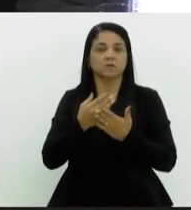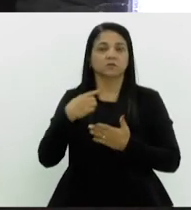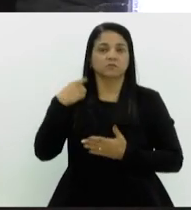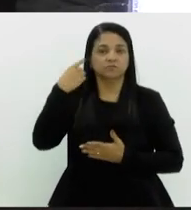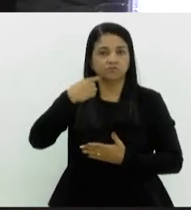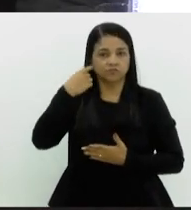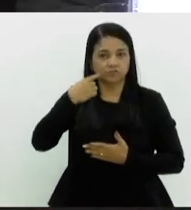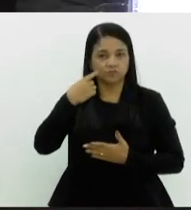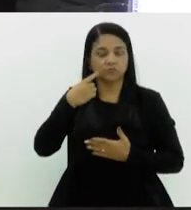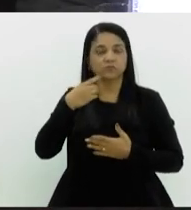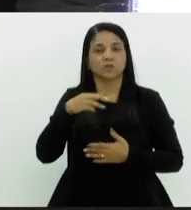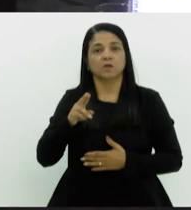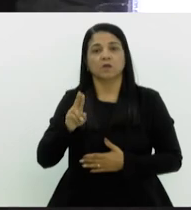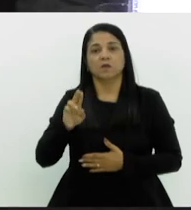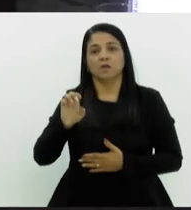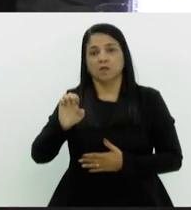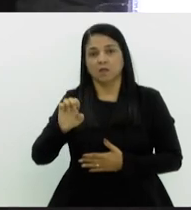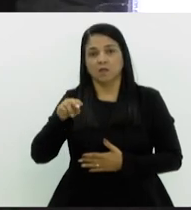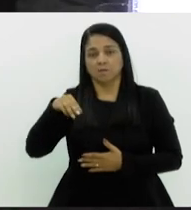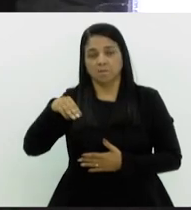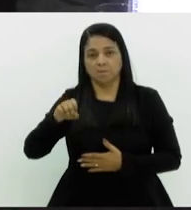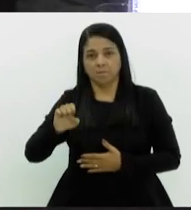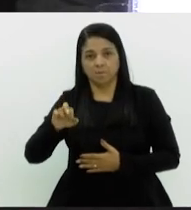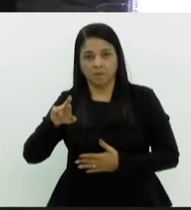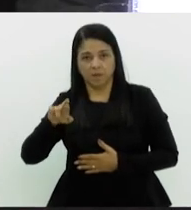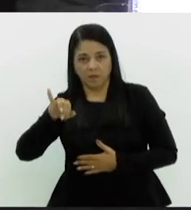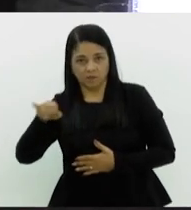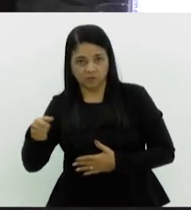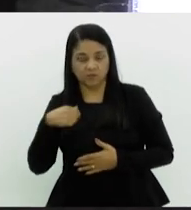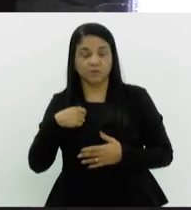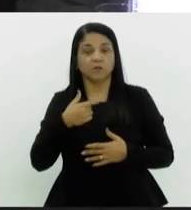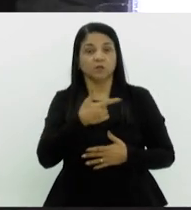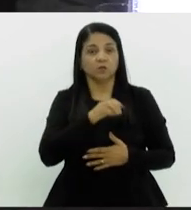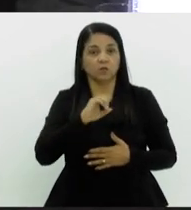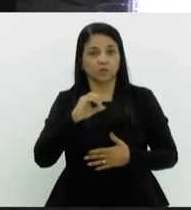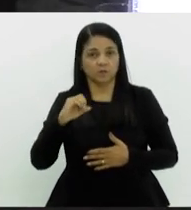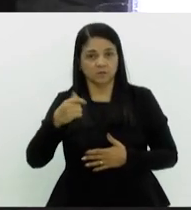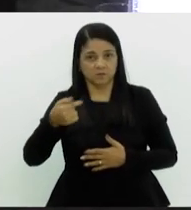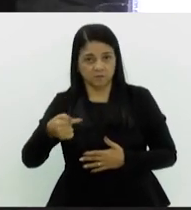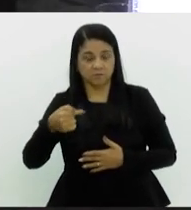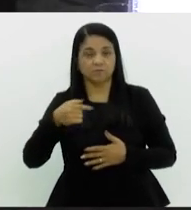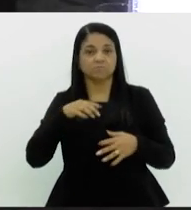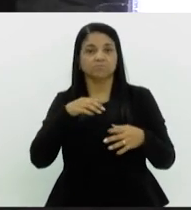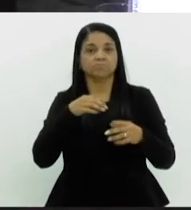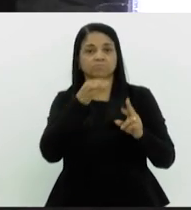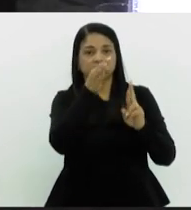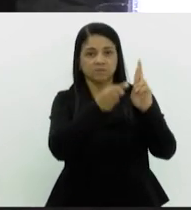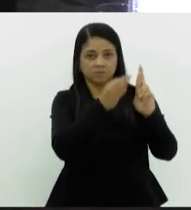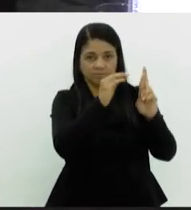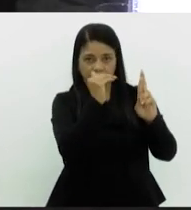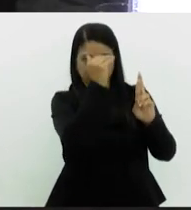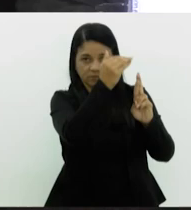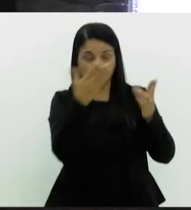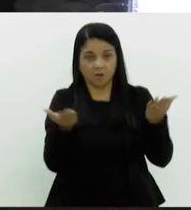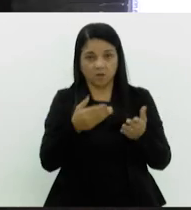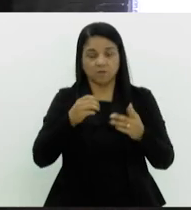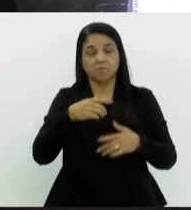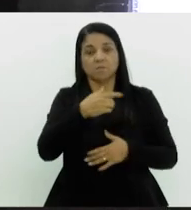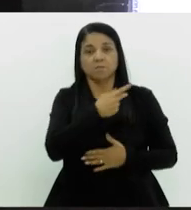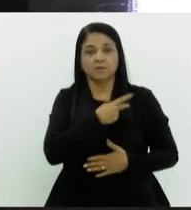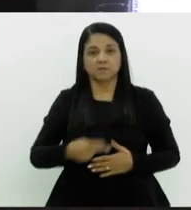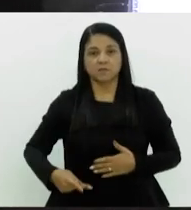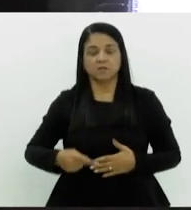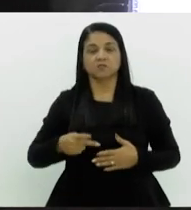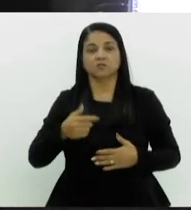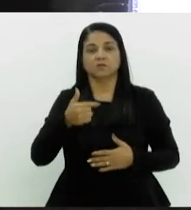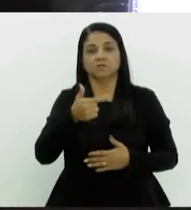EMERJ, quando, em 2007, tornou-se desembargador. Atualmente é presidente da 21ª